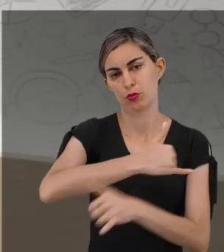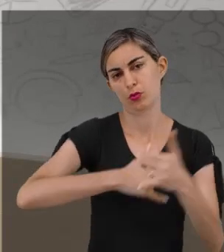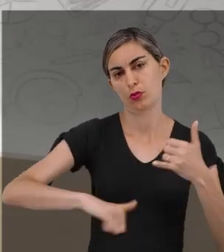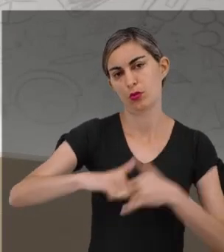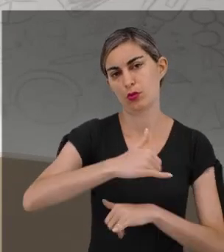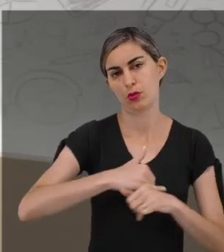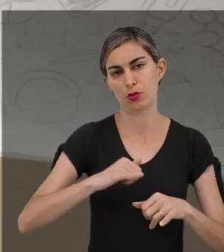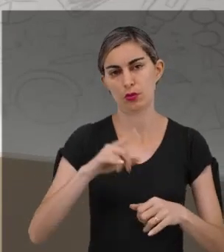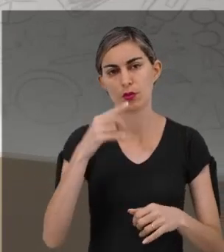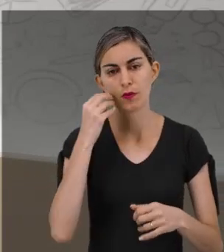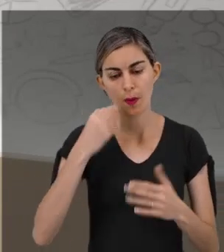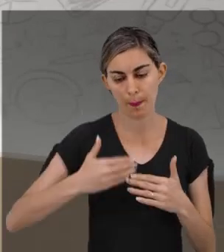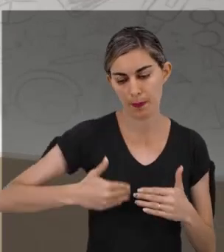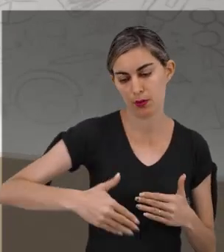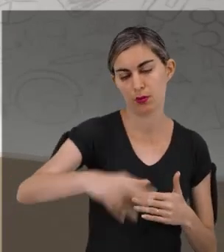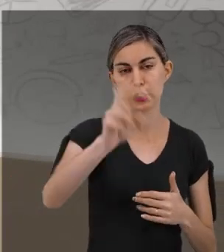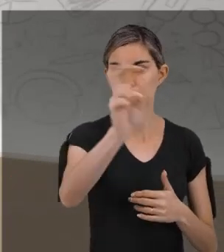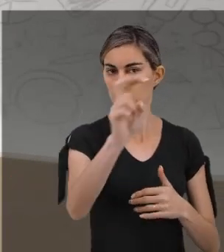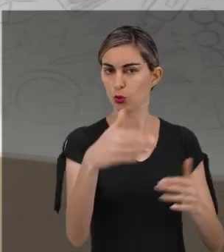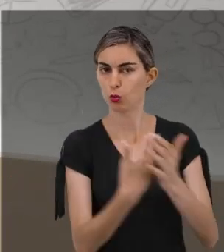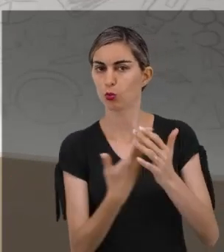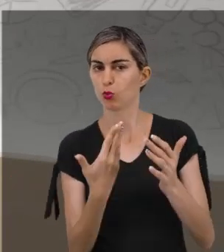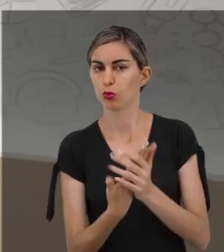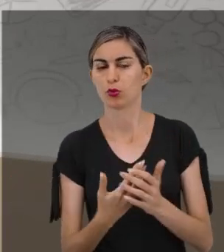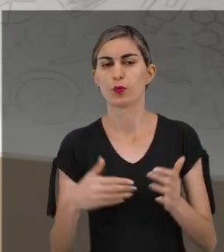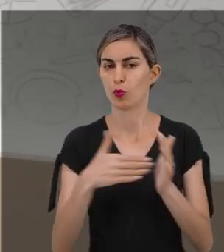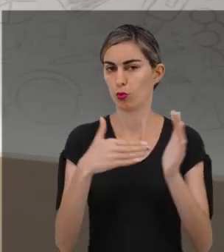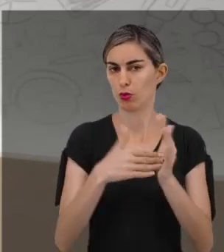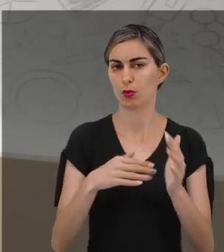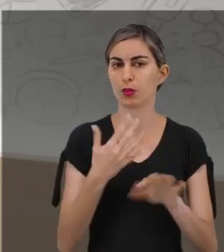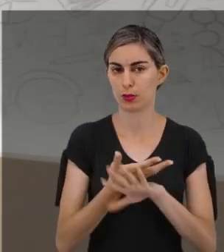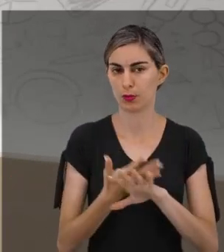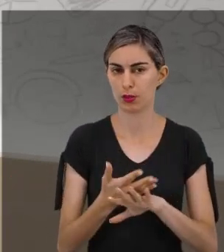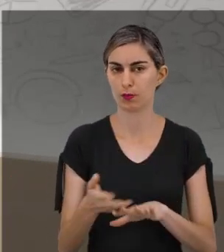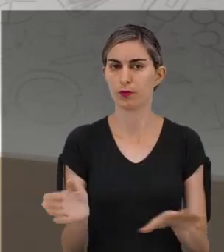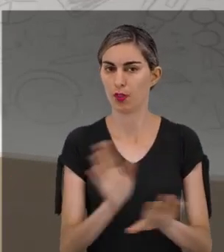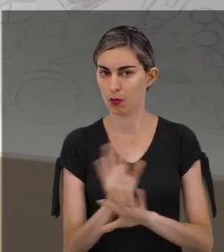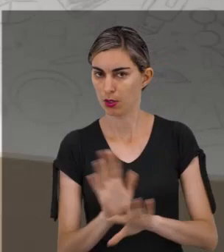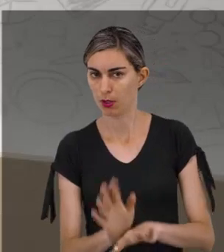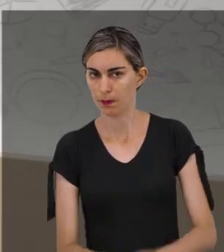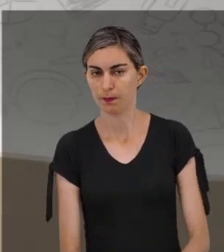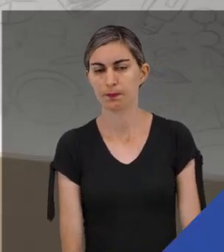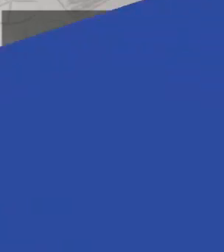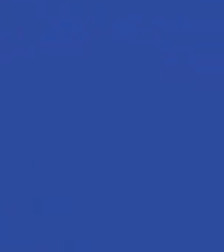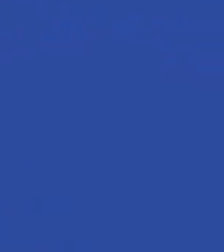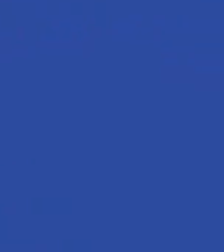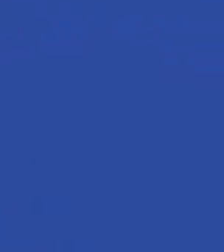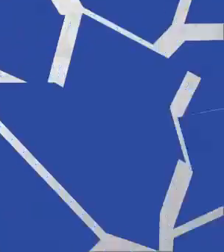elétrico, tá? E aí a gente vai partir para a quinta e última competência da nossa disciplina. Vamos lá?